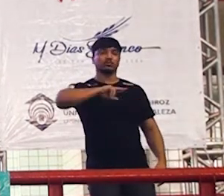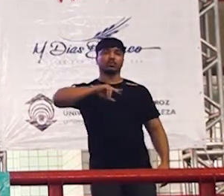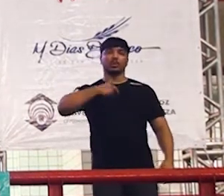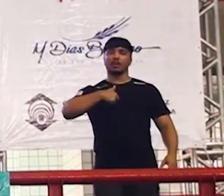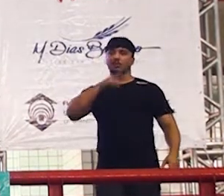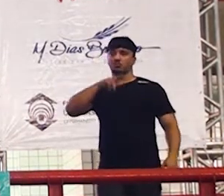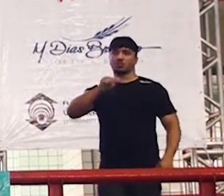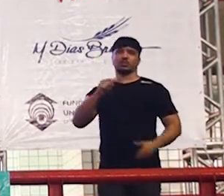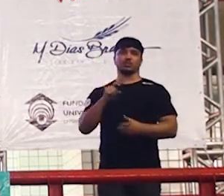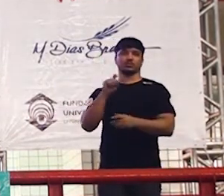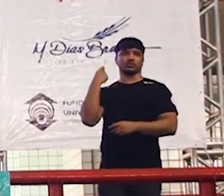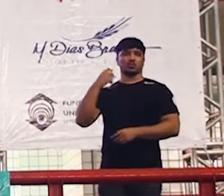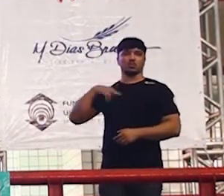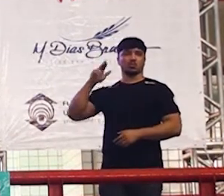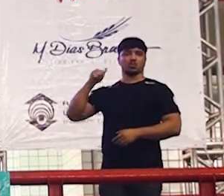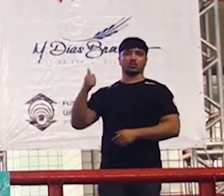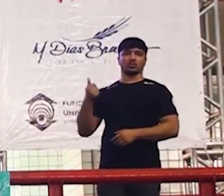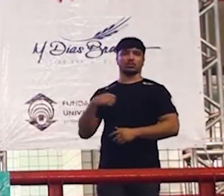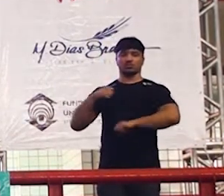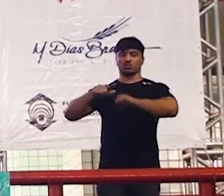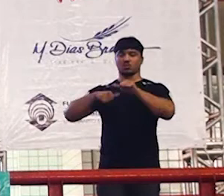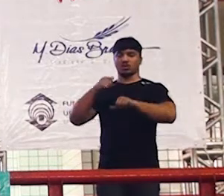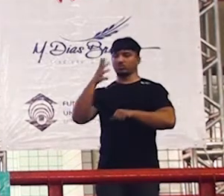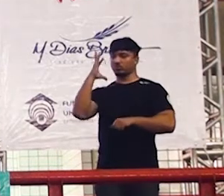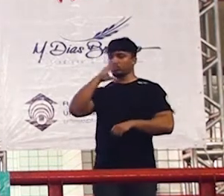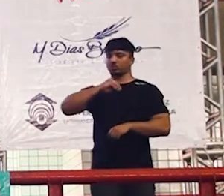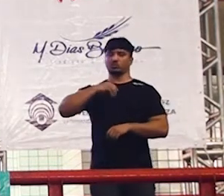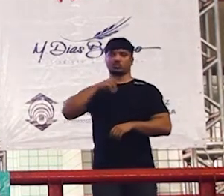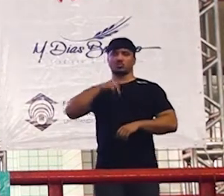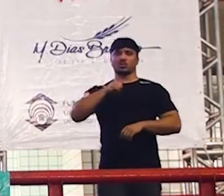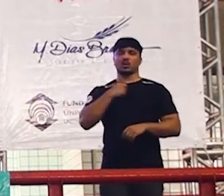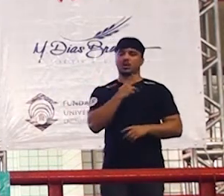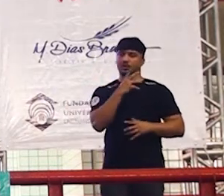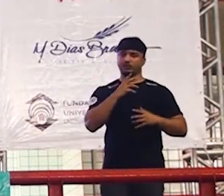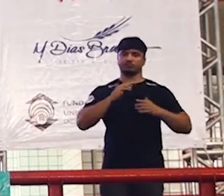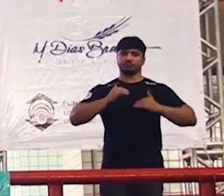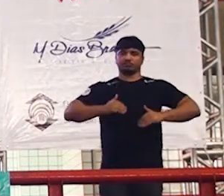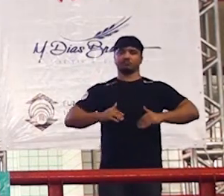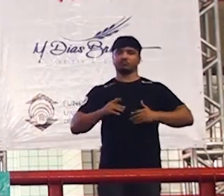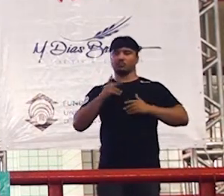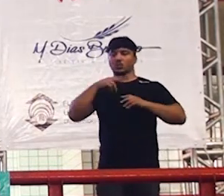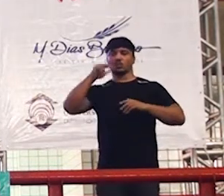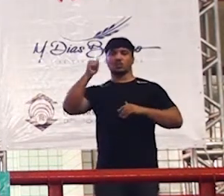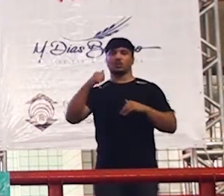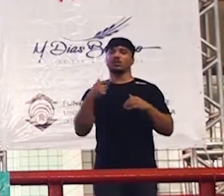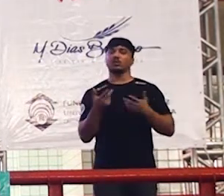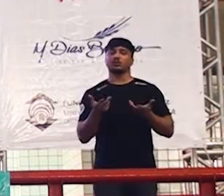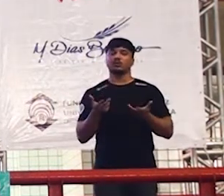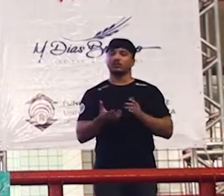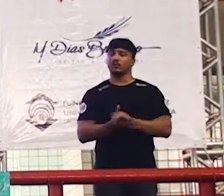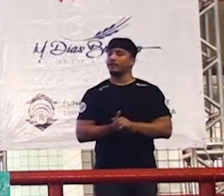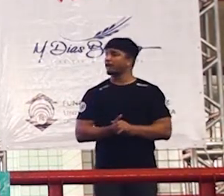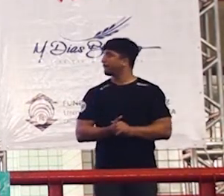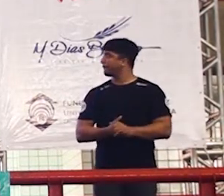o H nunca foi assim. Ele nunca foi esbelto, nunca foi bonito, espirituoso.